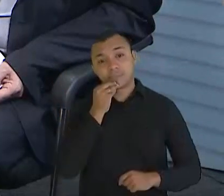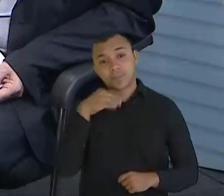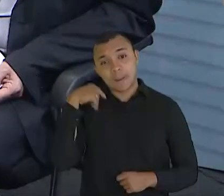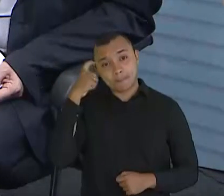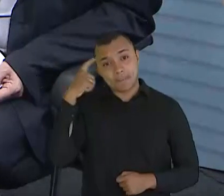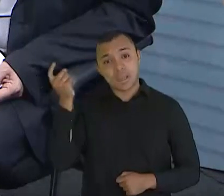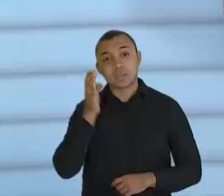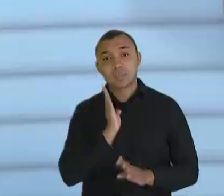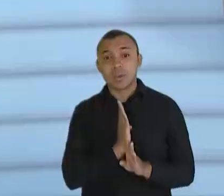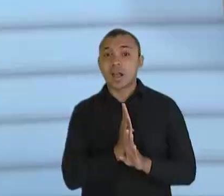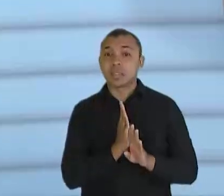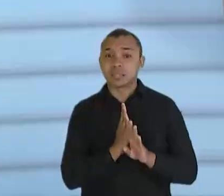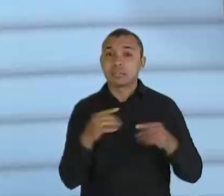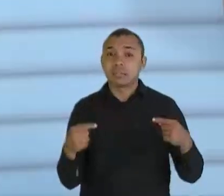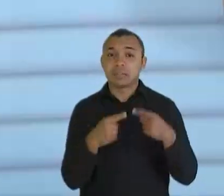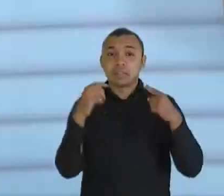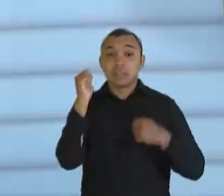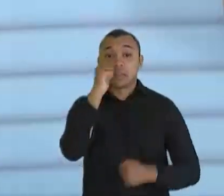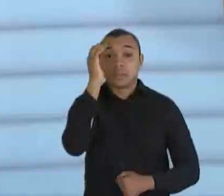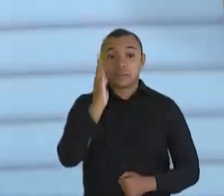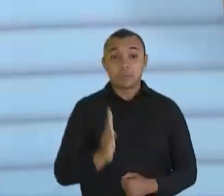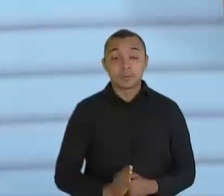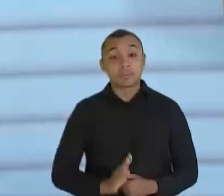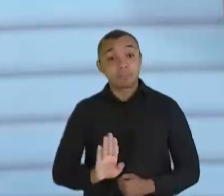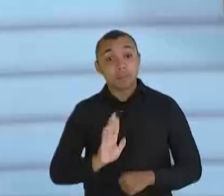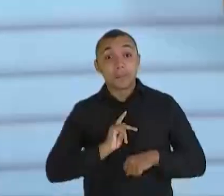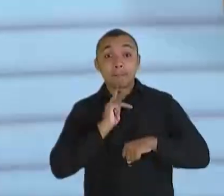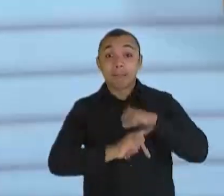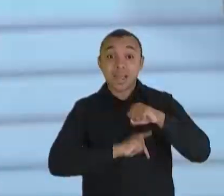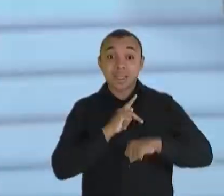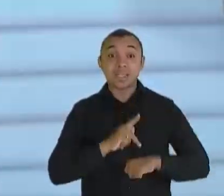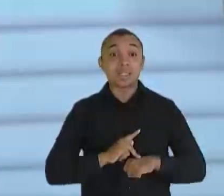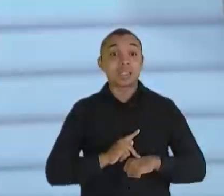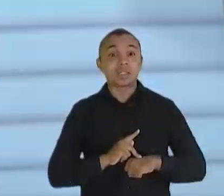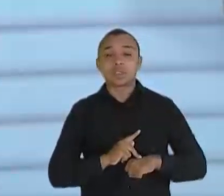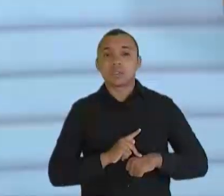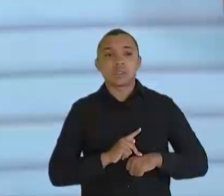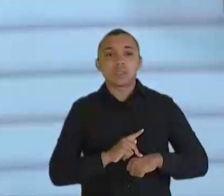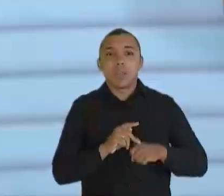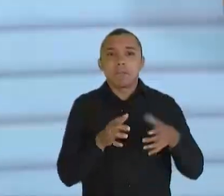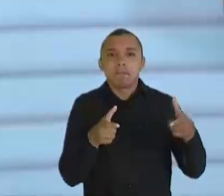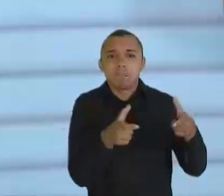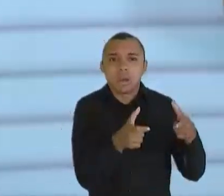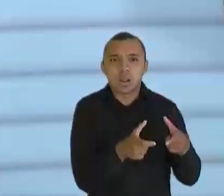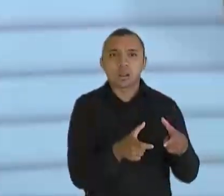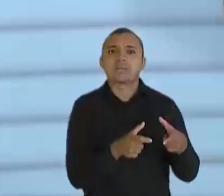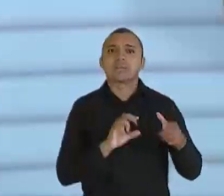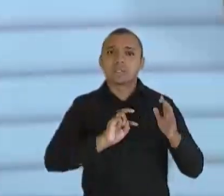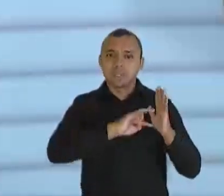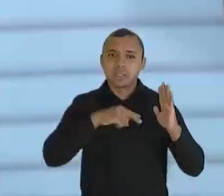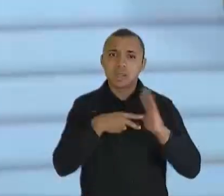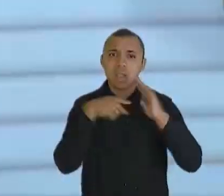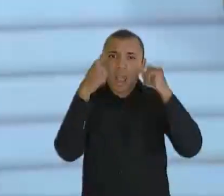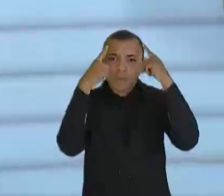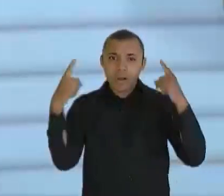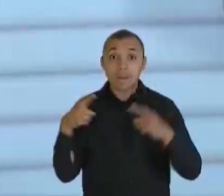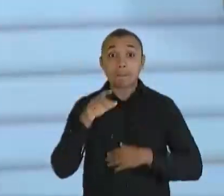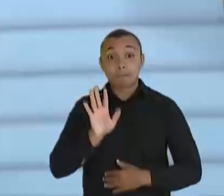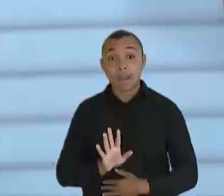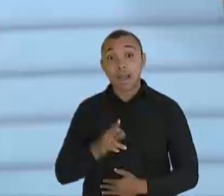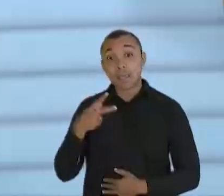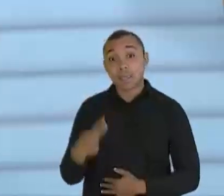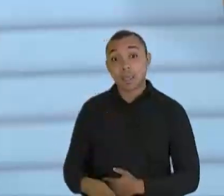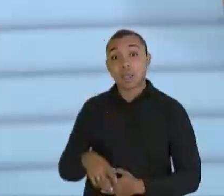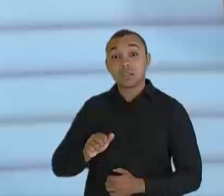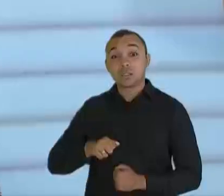a violência no Brasil. Países segregados são países violentos, né? São países muito violentos. Agora, no nosso caso, do Nordeste